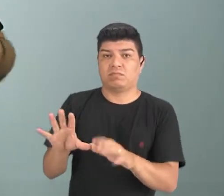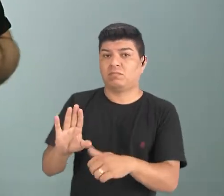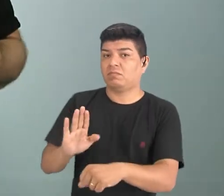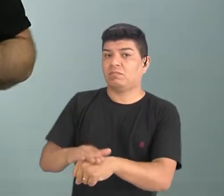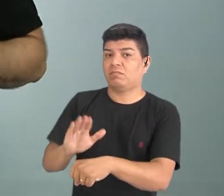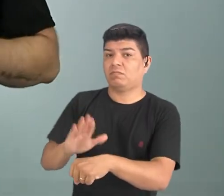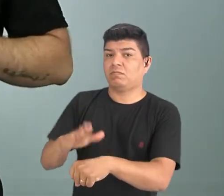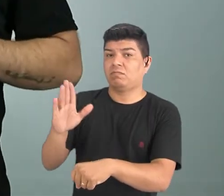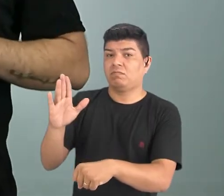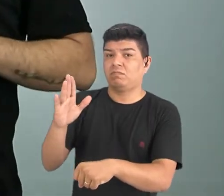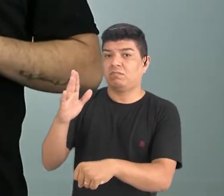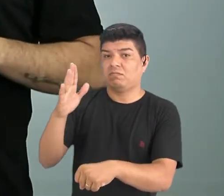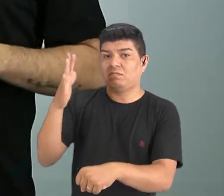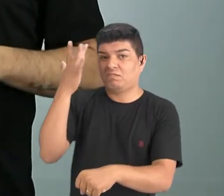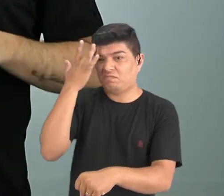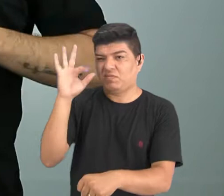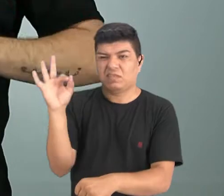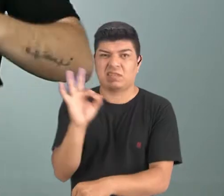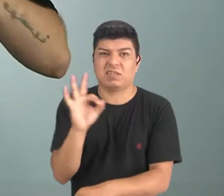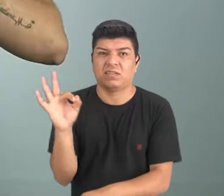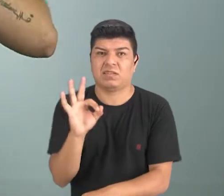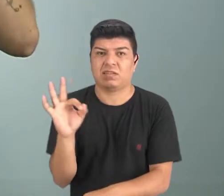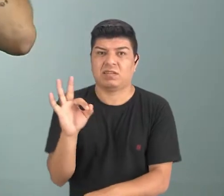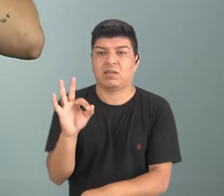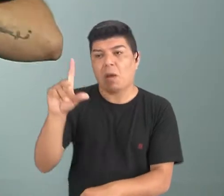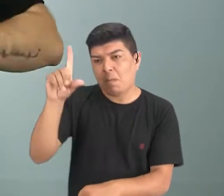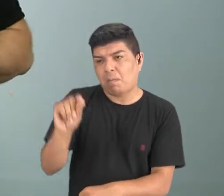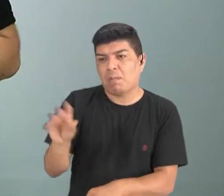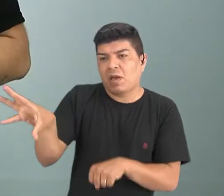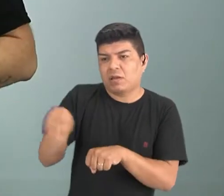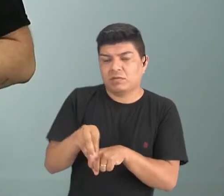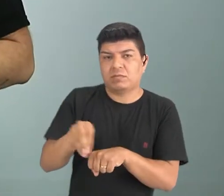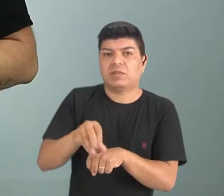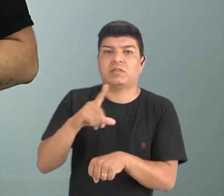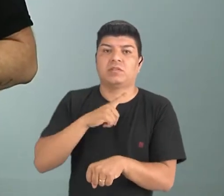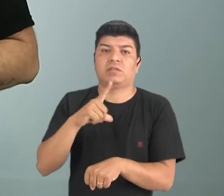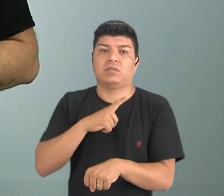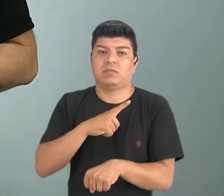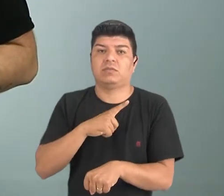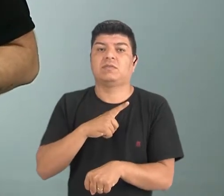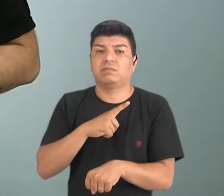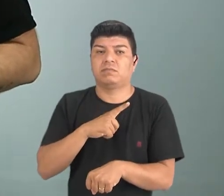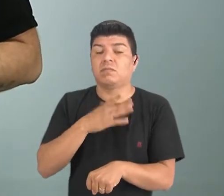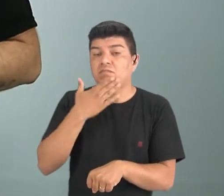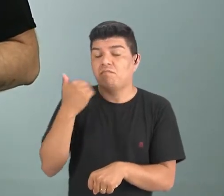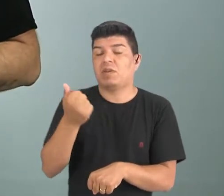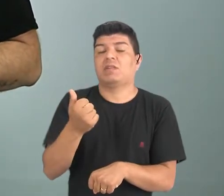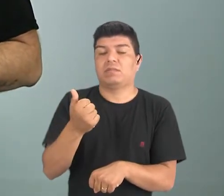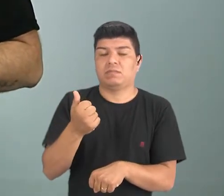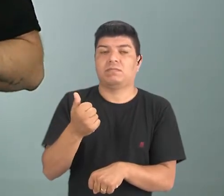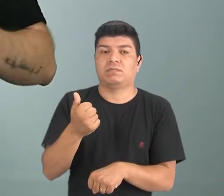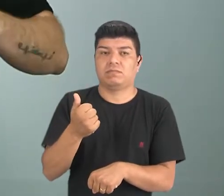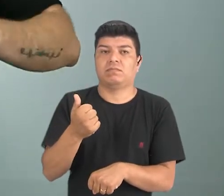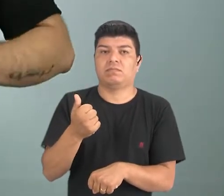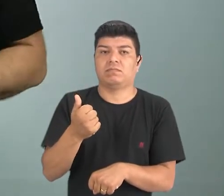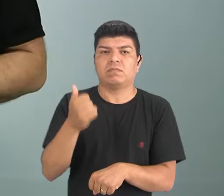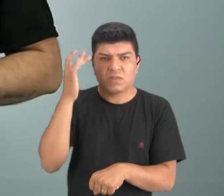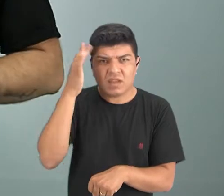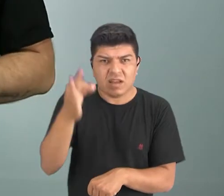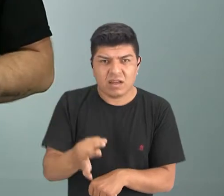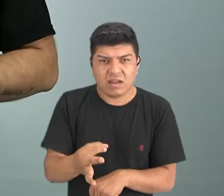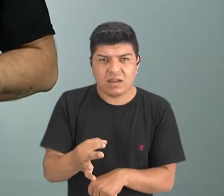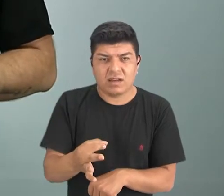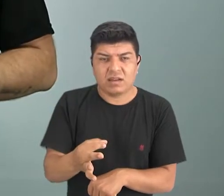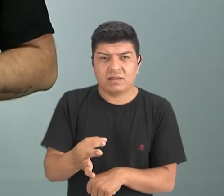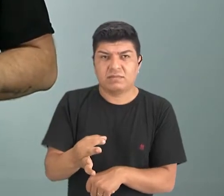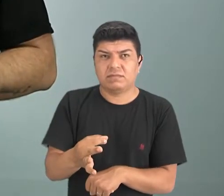mais leigo, quanto menos conhecimentos ele tinha, era melhor. Você acha isso